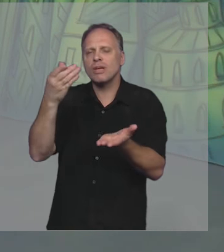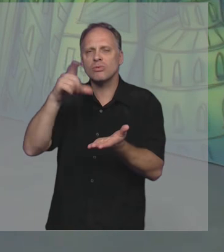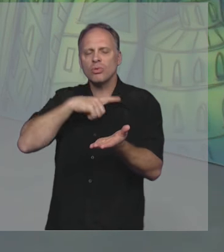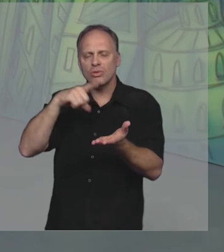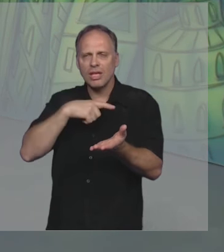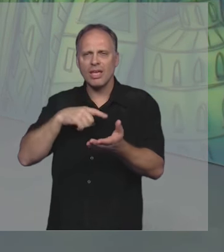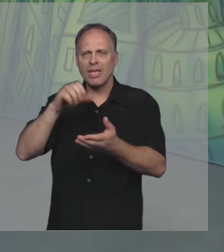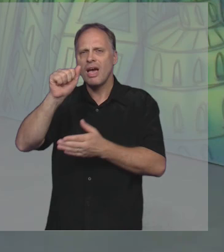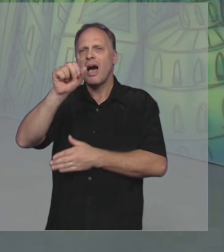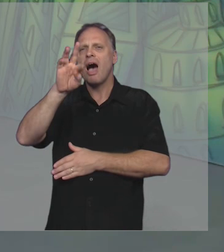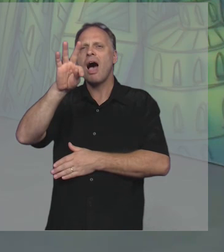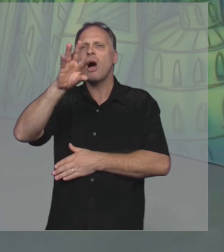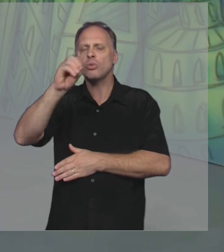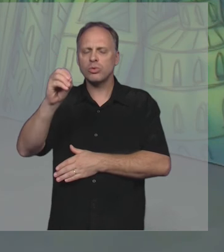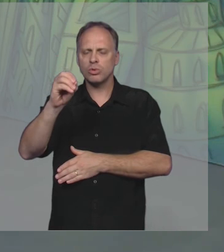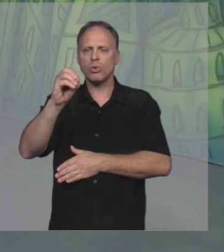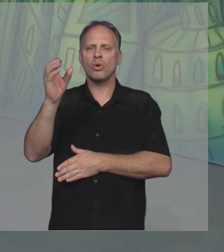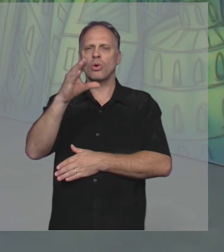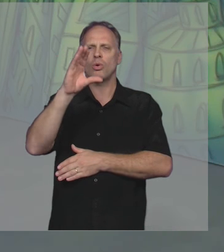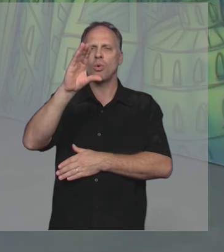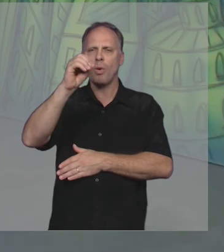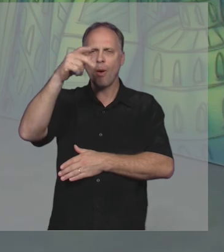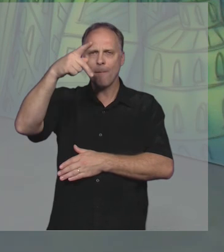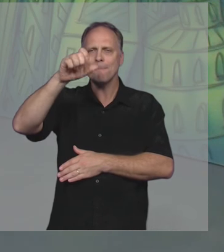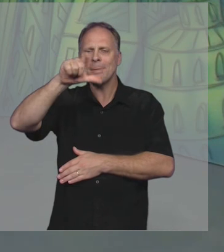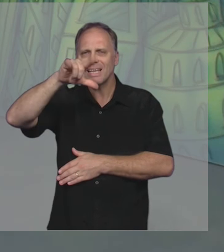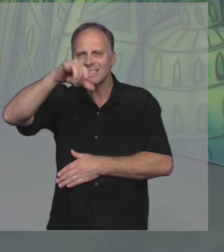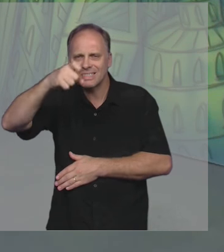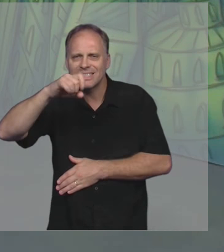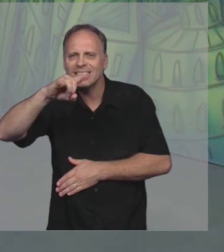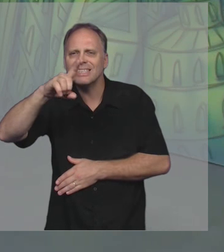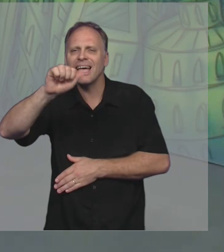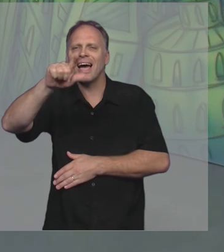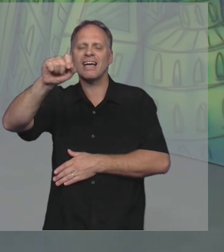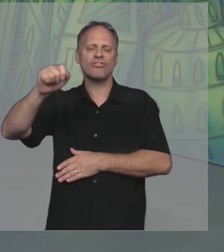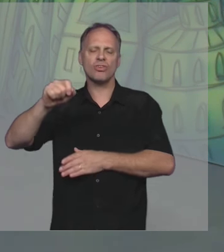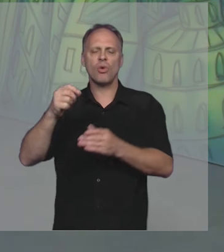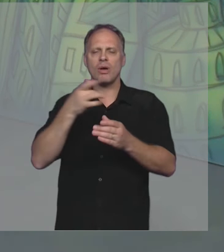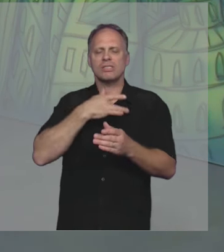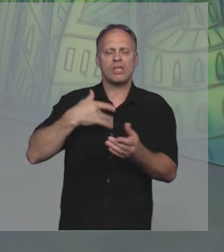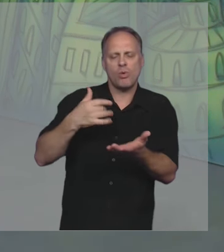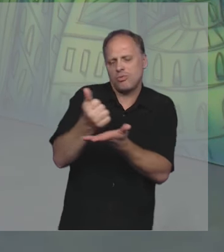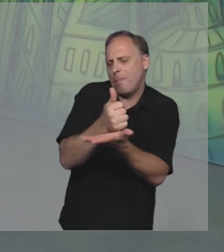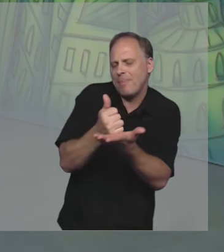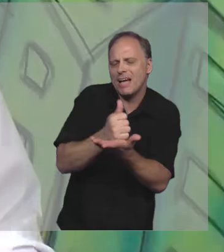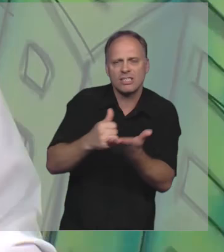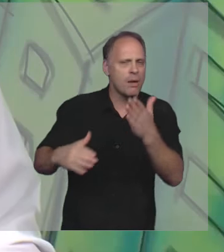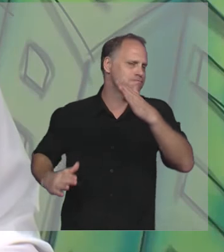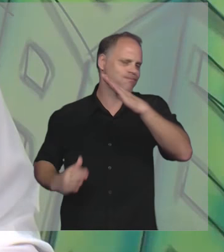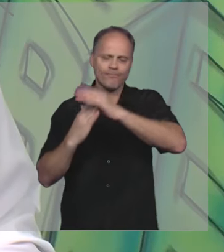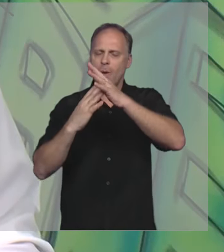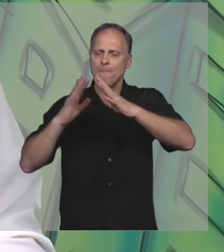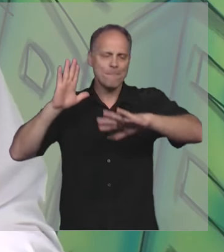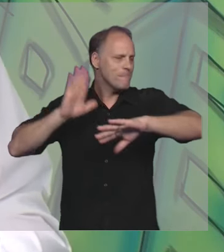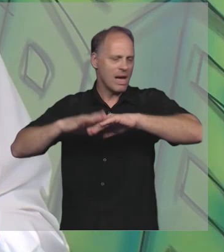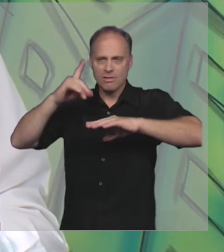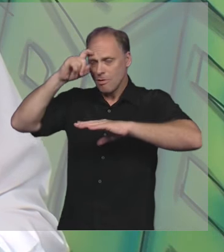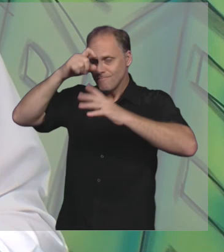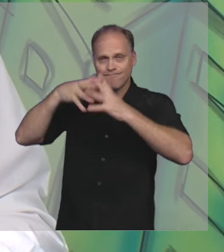Alta complexidade, desde da saúde básica até, do atendimento básico até a alta complexidade? Exatamente isso. Por